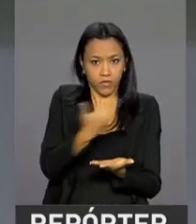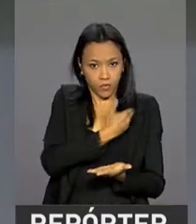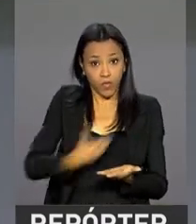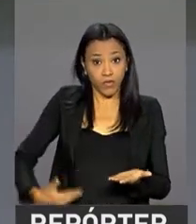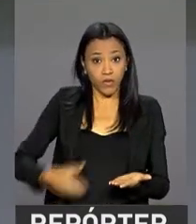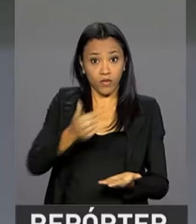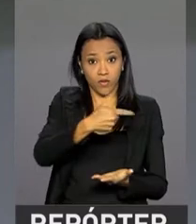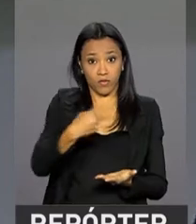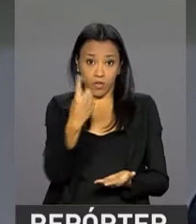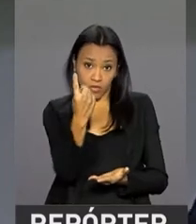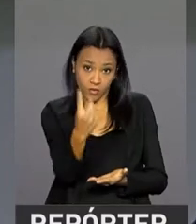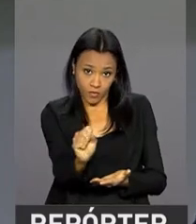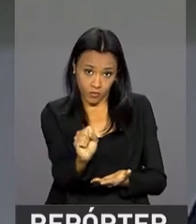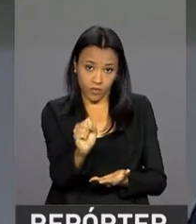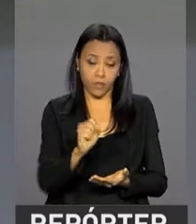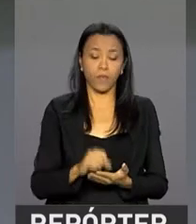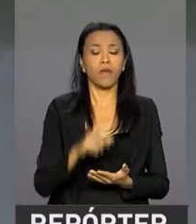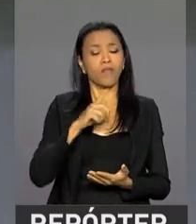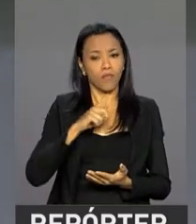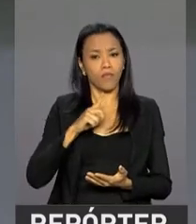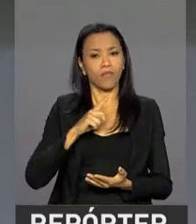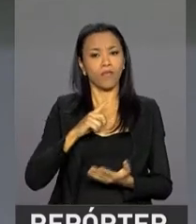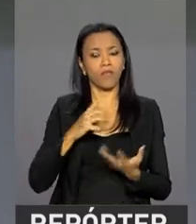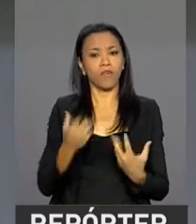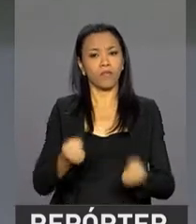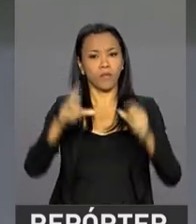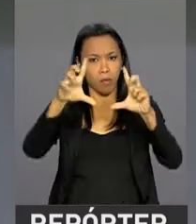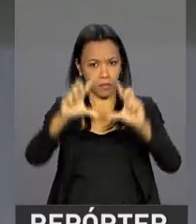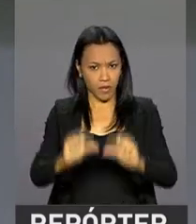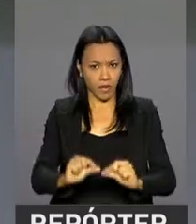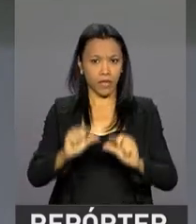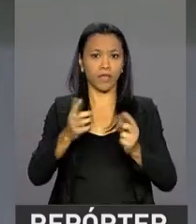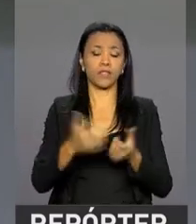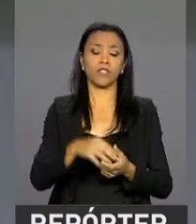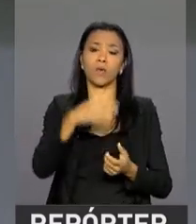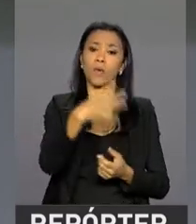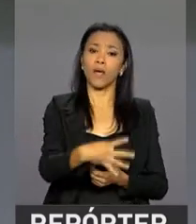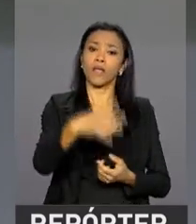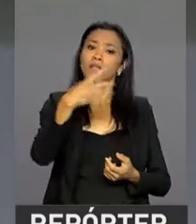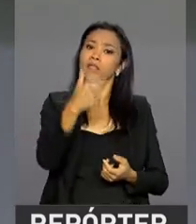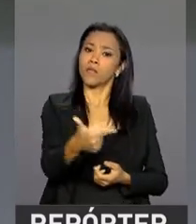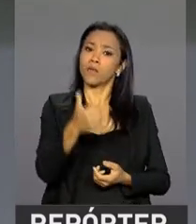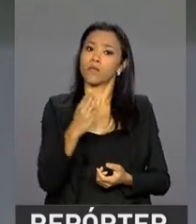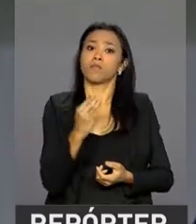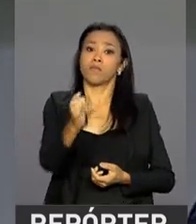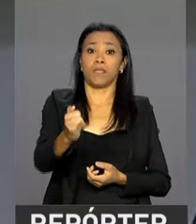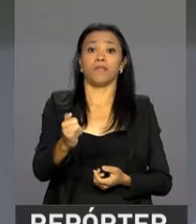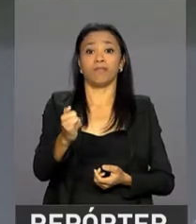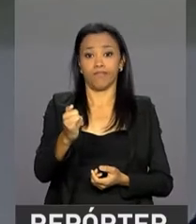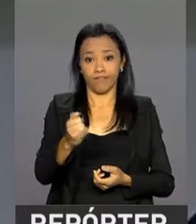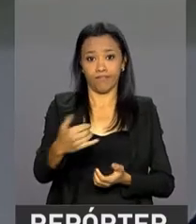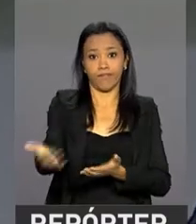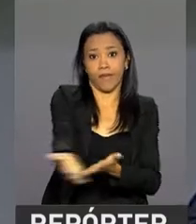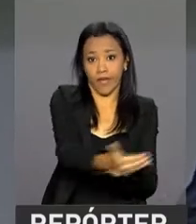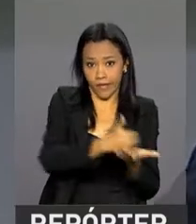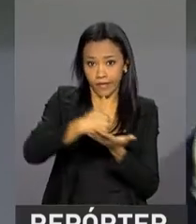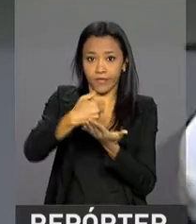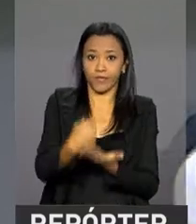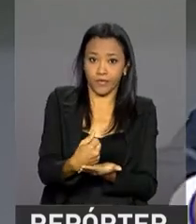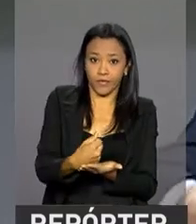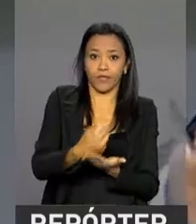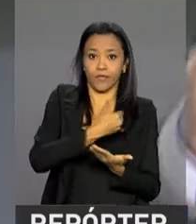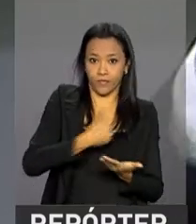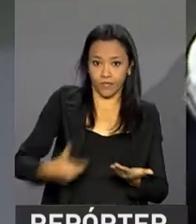esses efeitos, nós teremos uma perda líquida de 42 bilhões na arrecadação. Além disso,